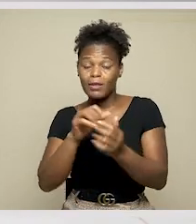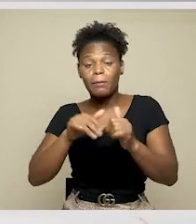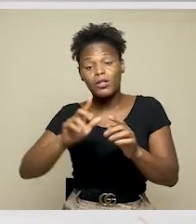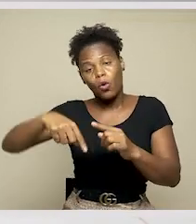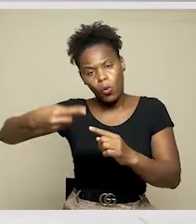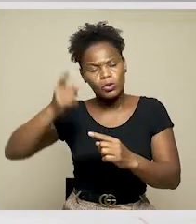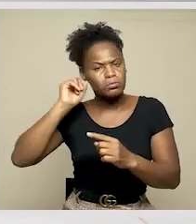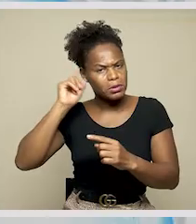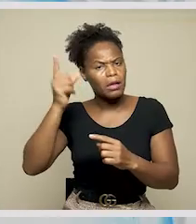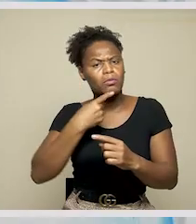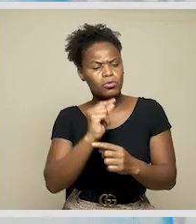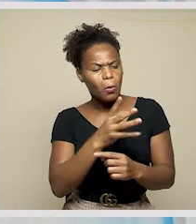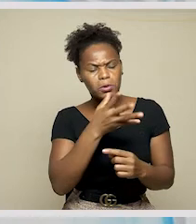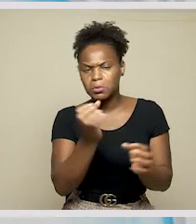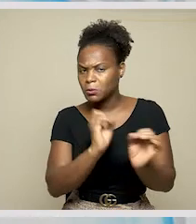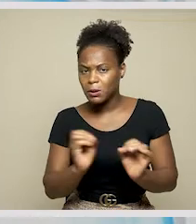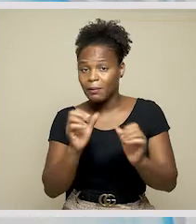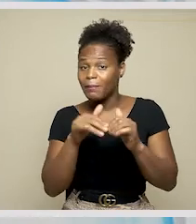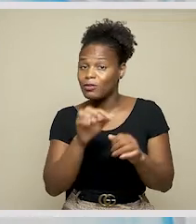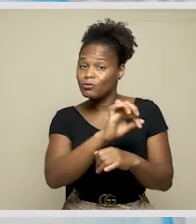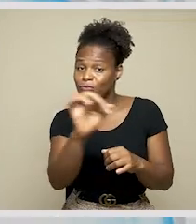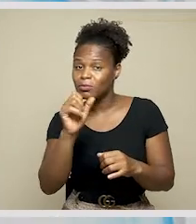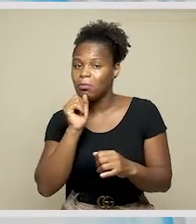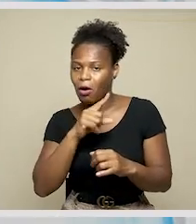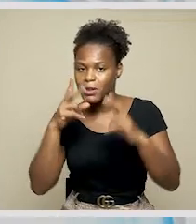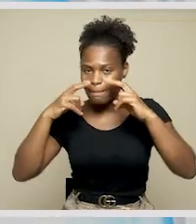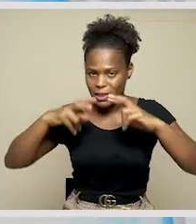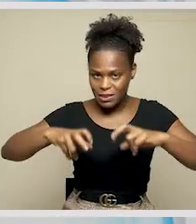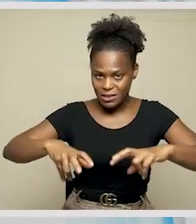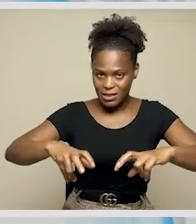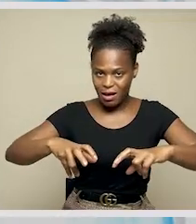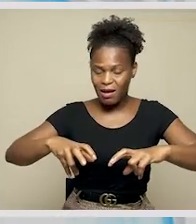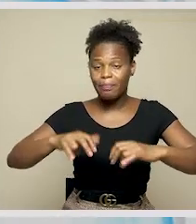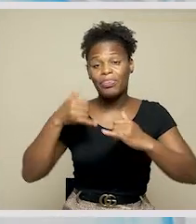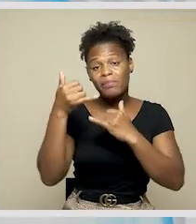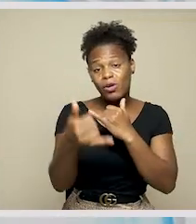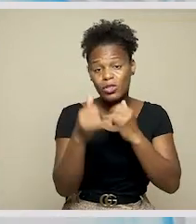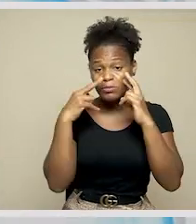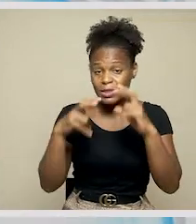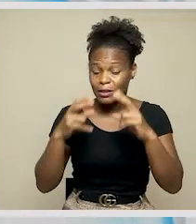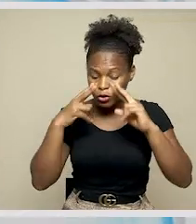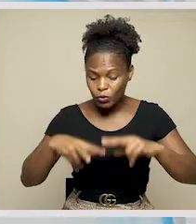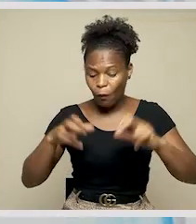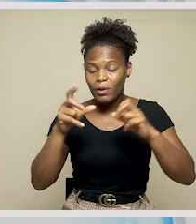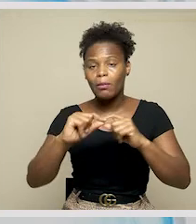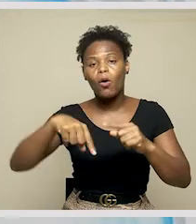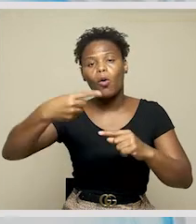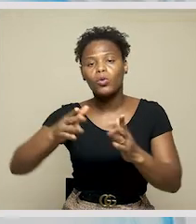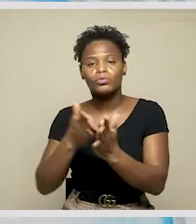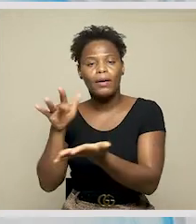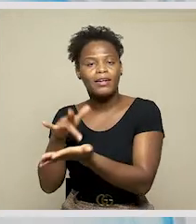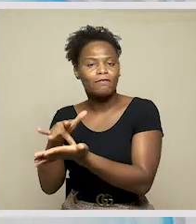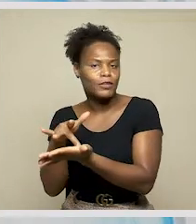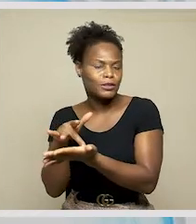não foram aqui mencionadas. Mas vocês poderão fazer uma pesquisa depois descobrir também outras